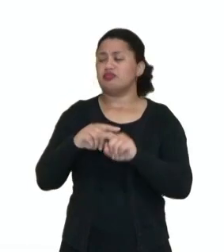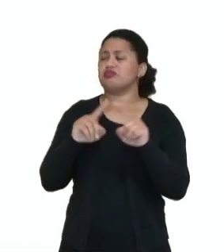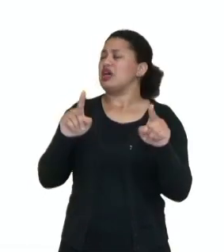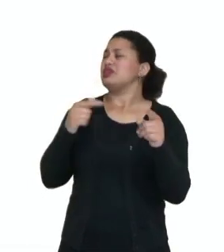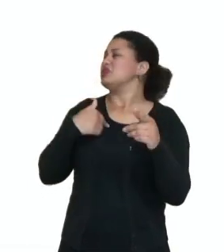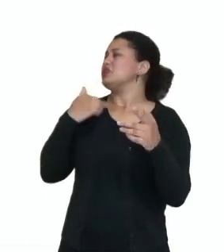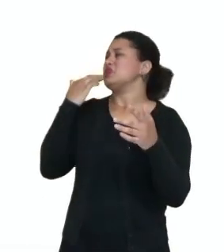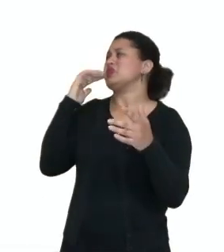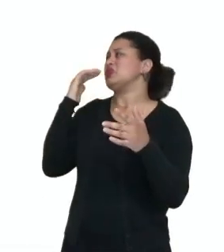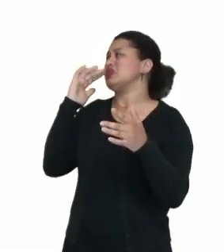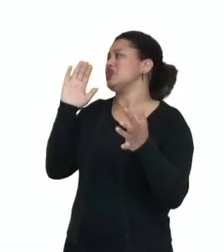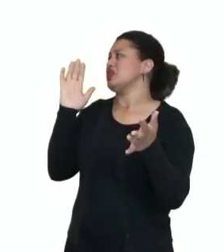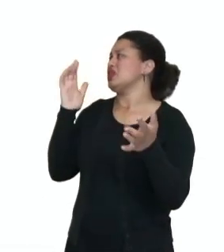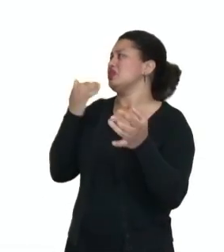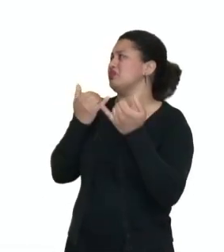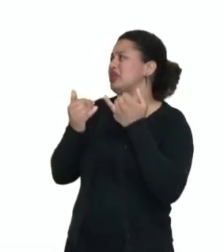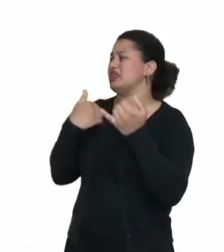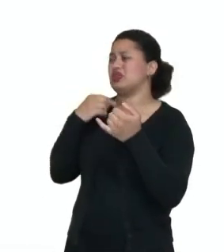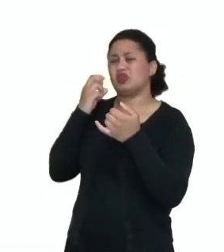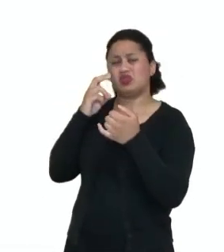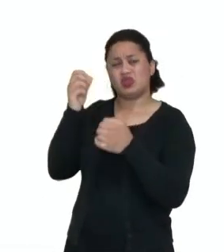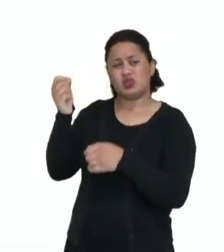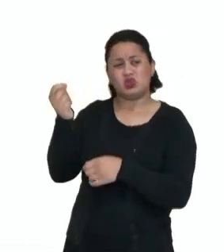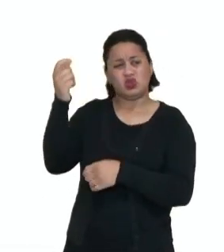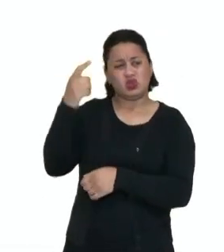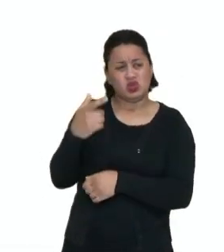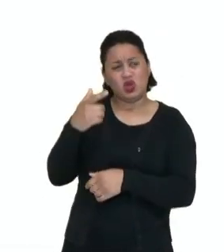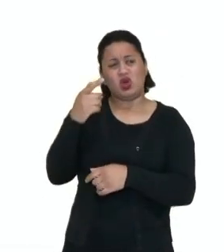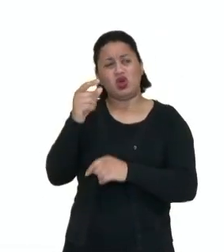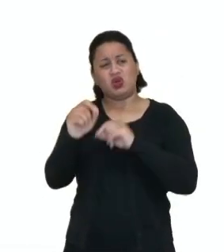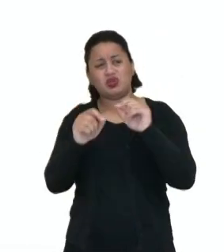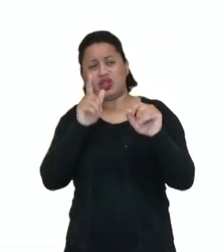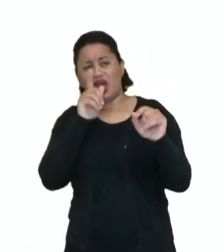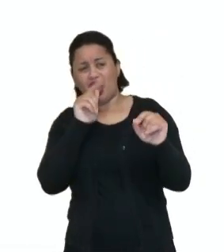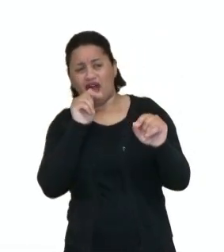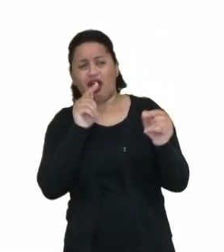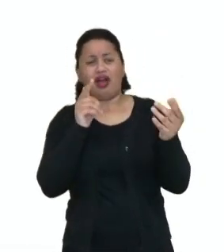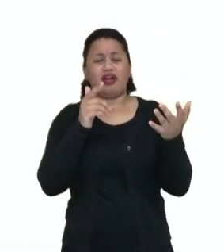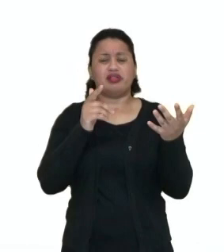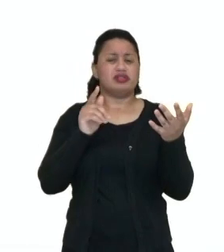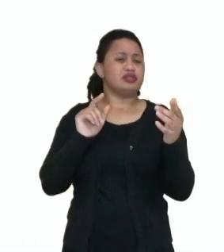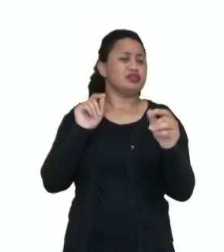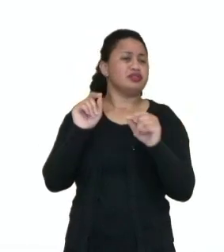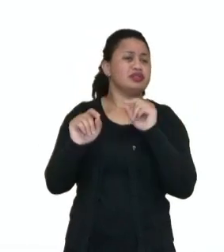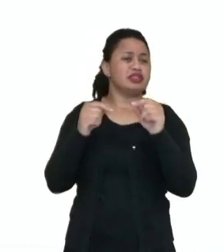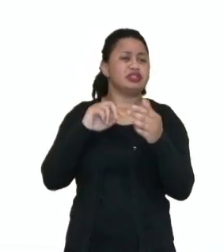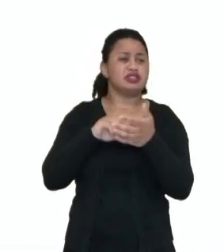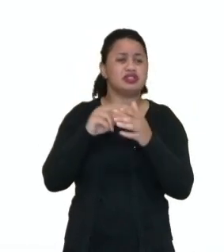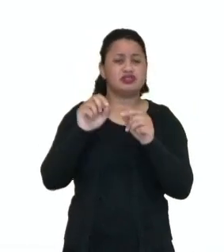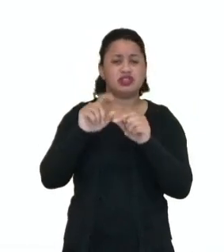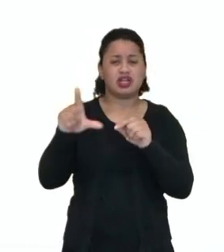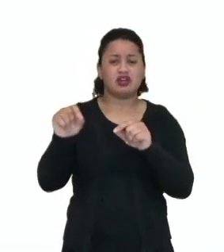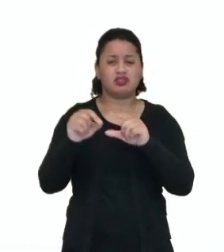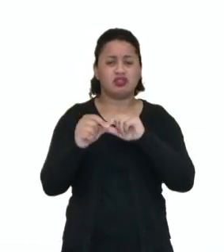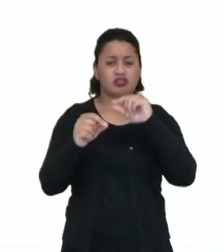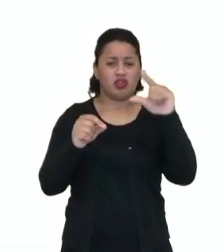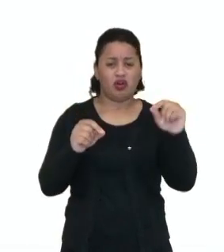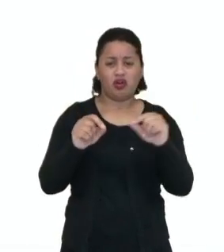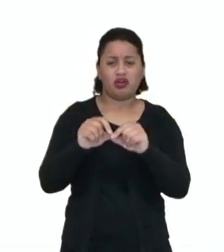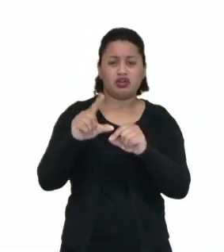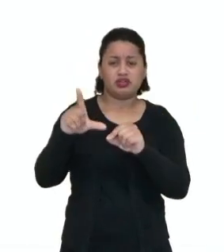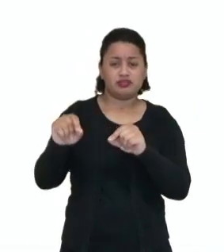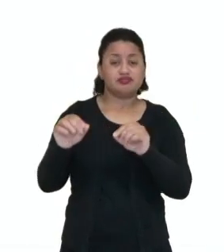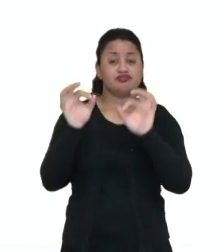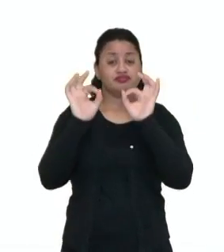estou entendendo ele aí, parece que eu estou vendo um solzinho, uma água, umas folhas. Muito bem, então